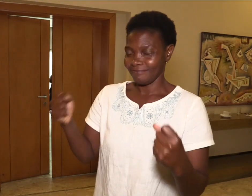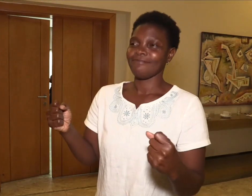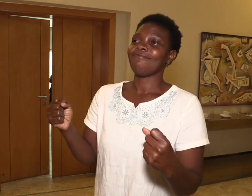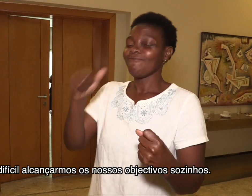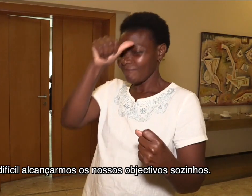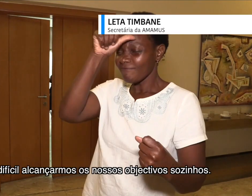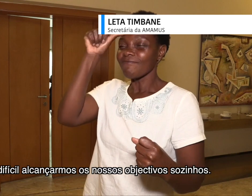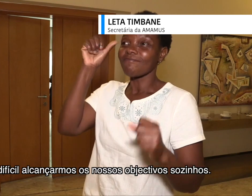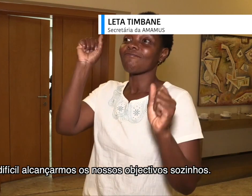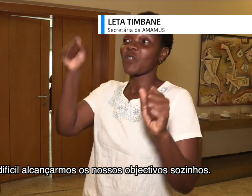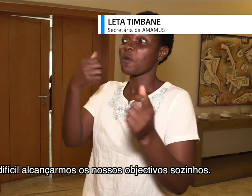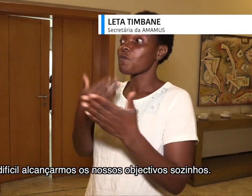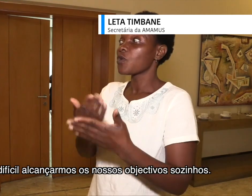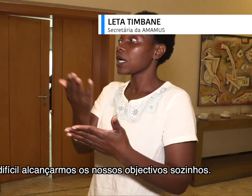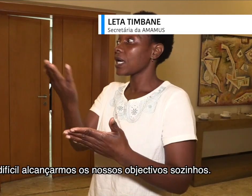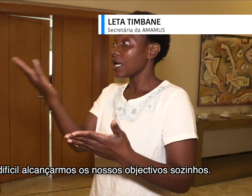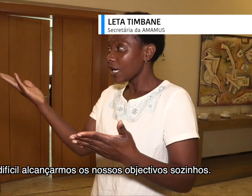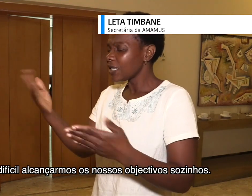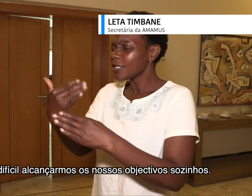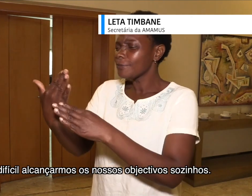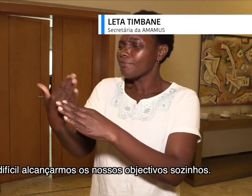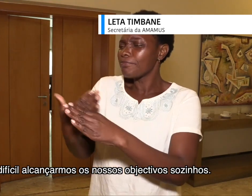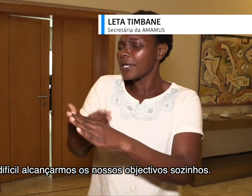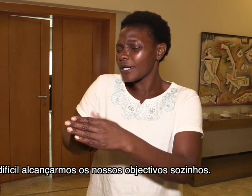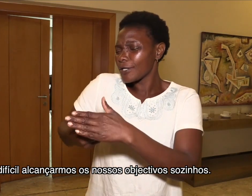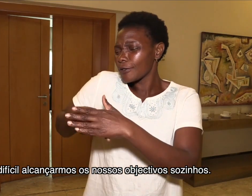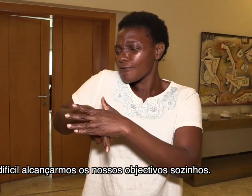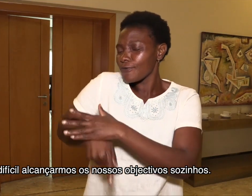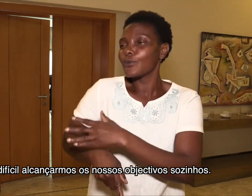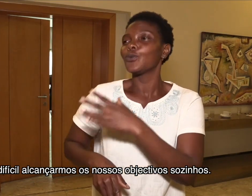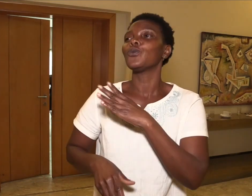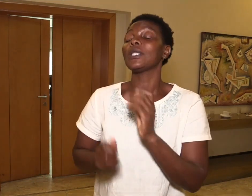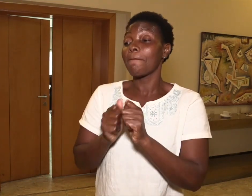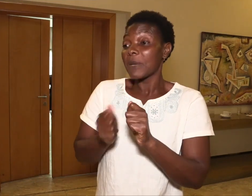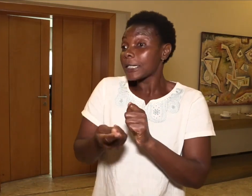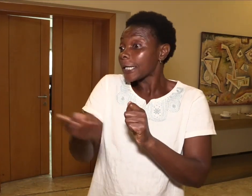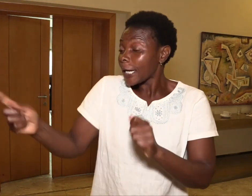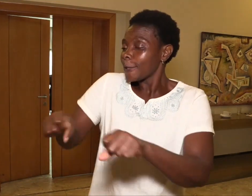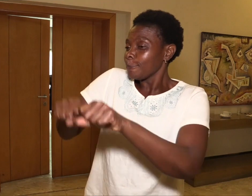É difícil alcançarmos os nossos objetivos sozinhos.